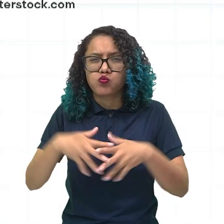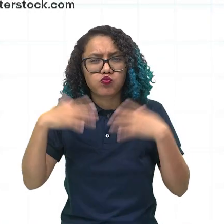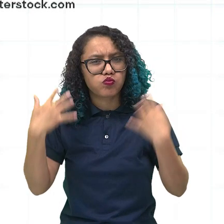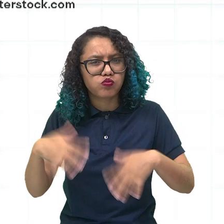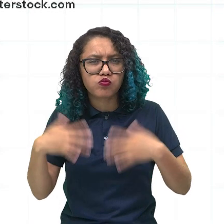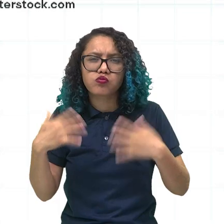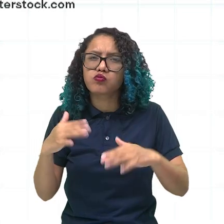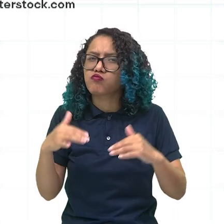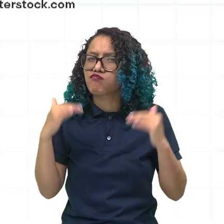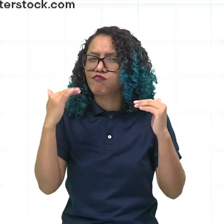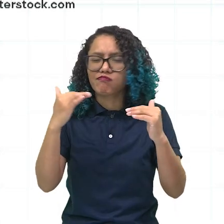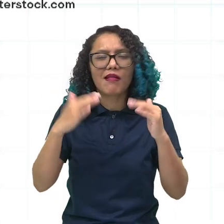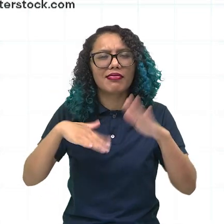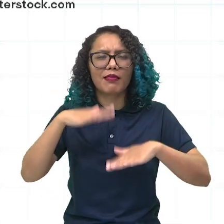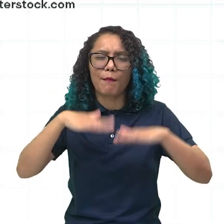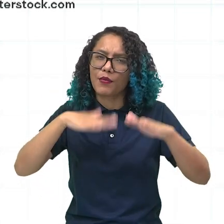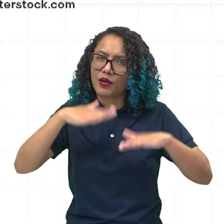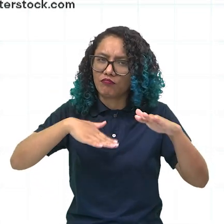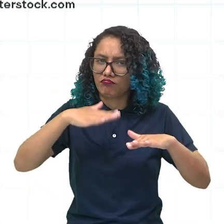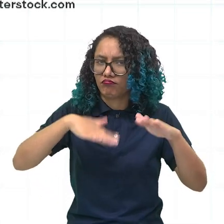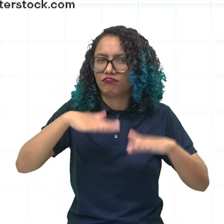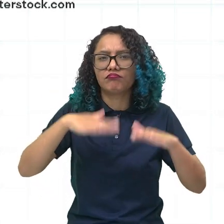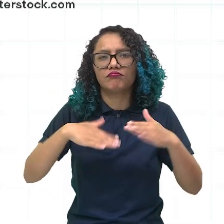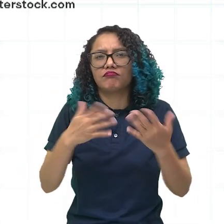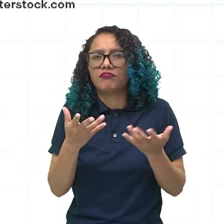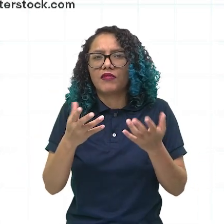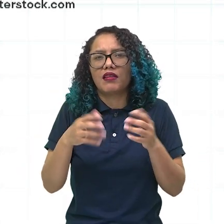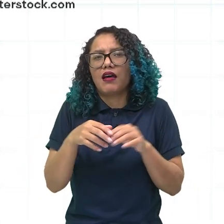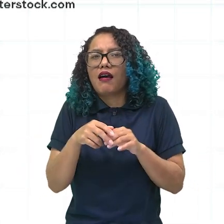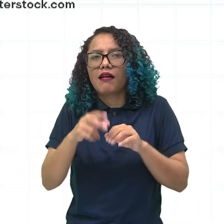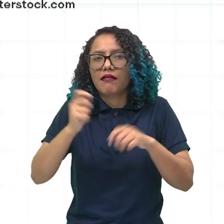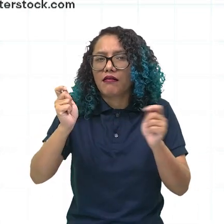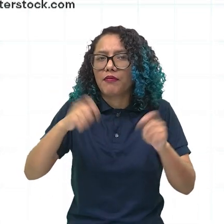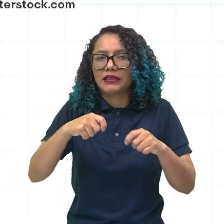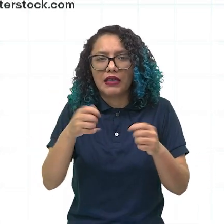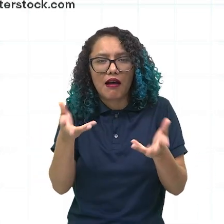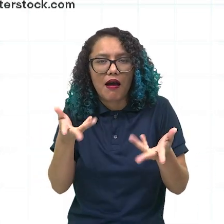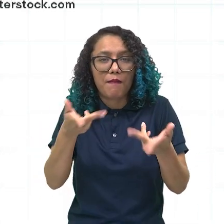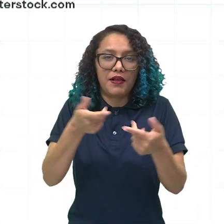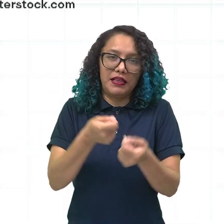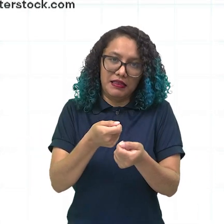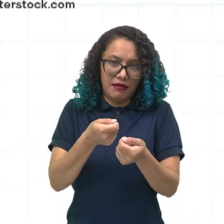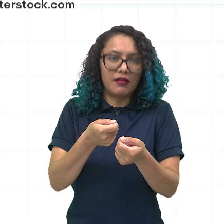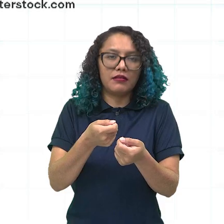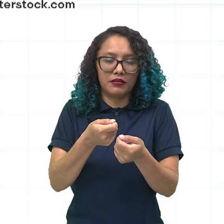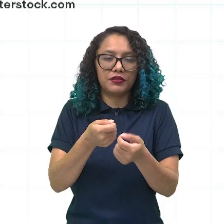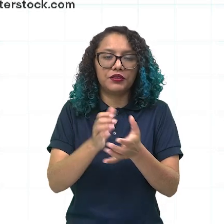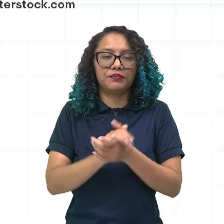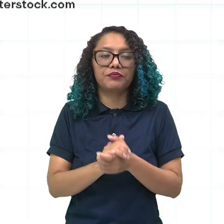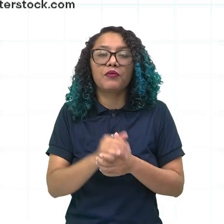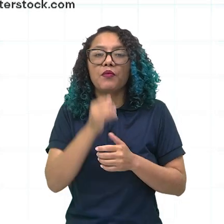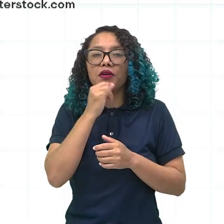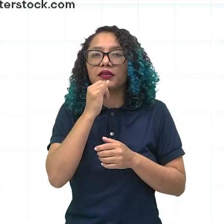complexas, dependendo aí do nível de habilidade dos dançarinos. Em performances